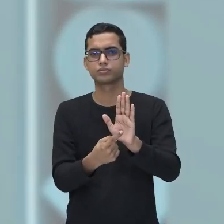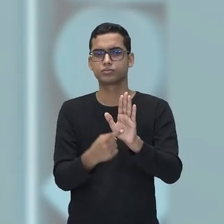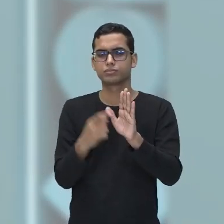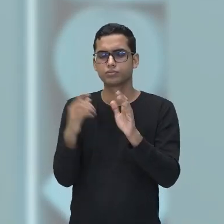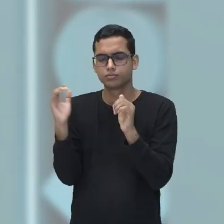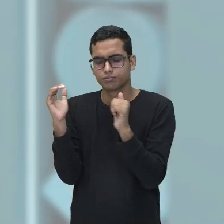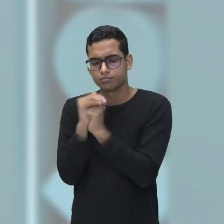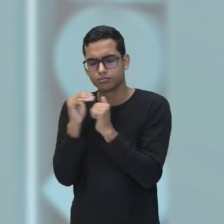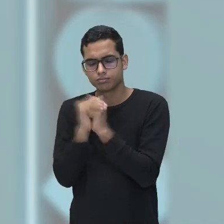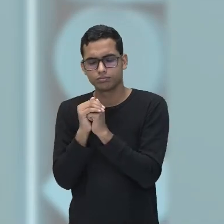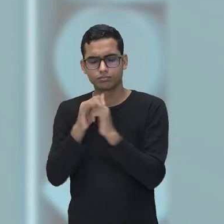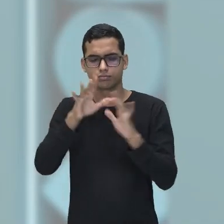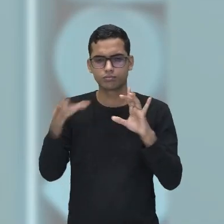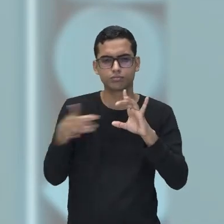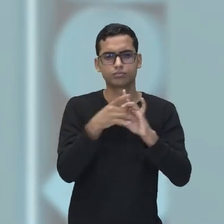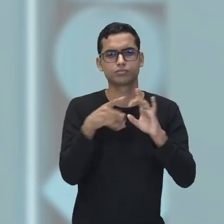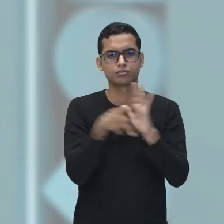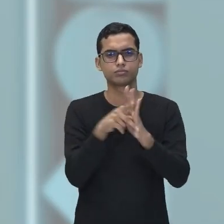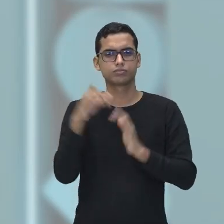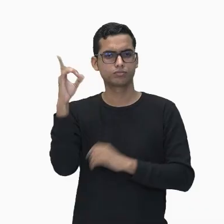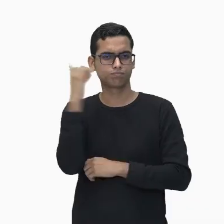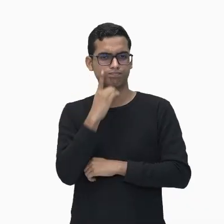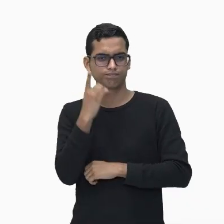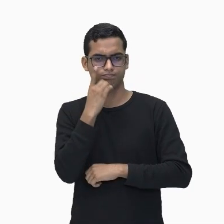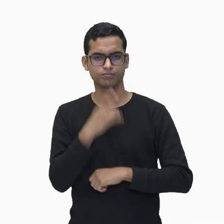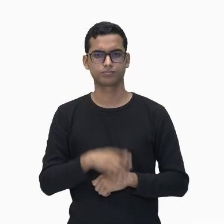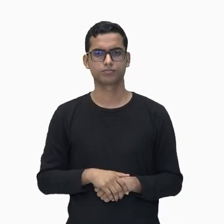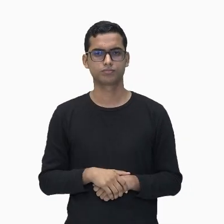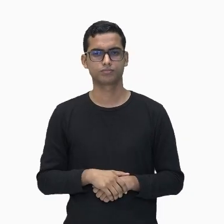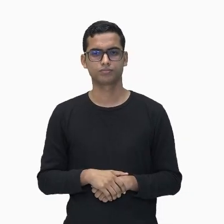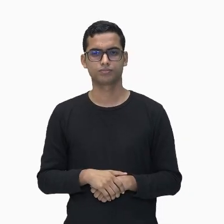cotidiano dessa personagem Lúcia.